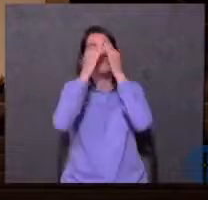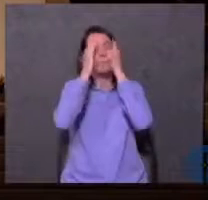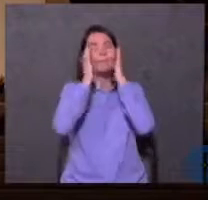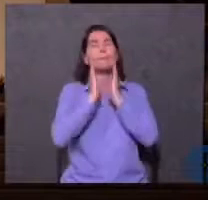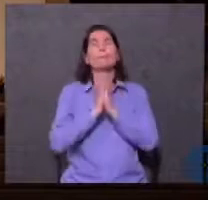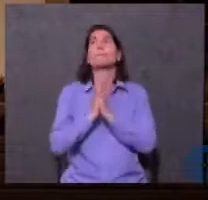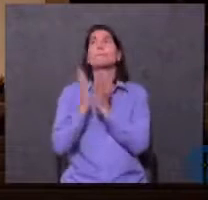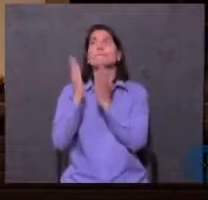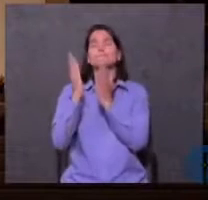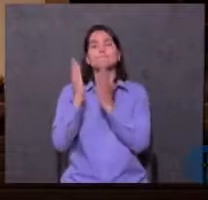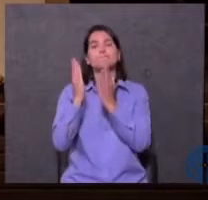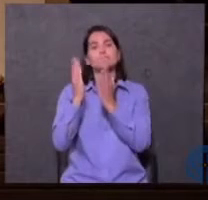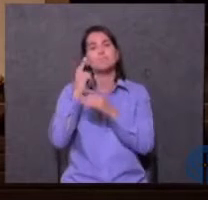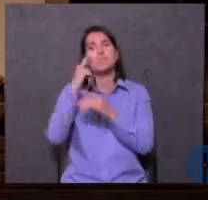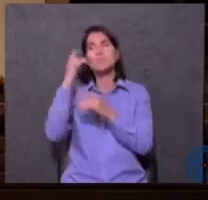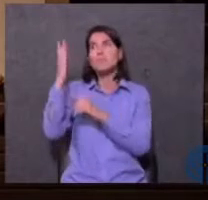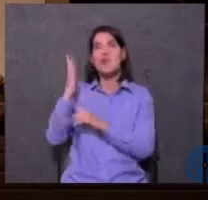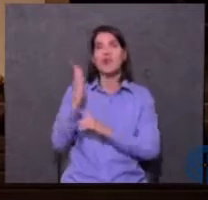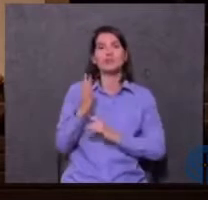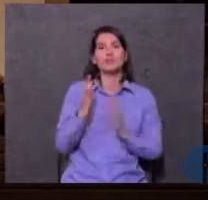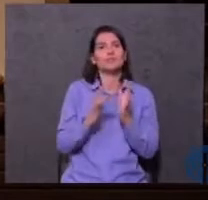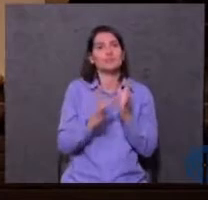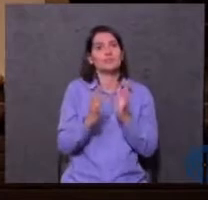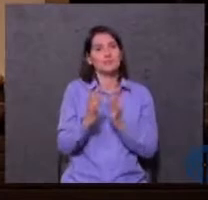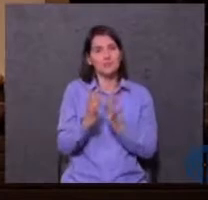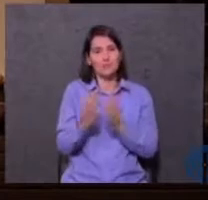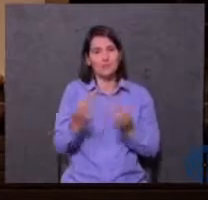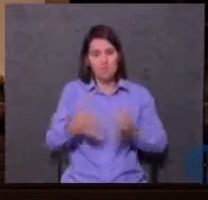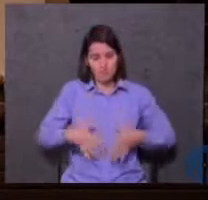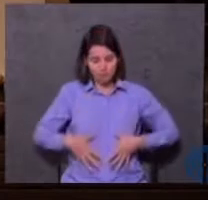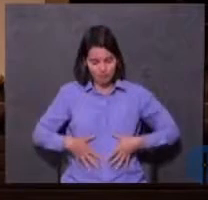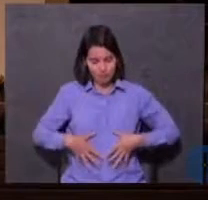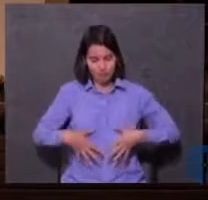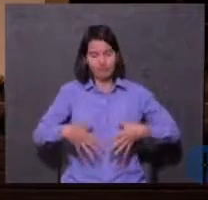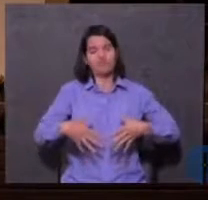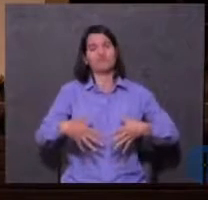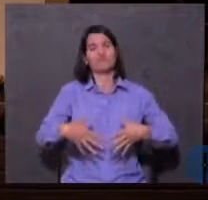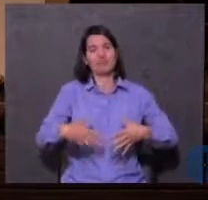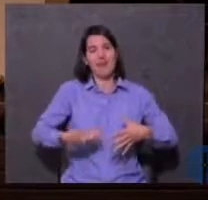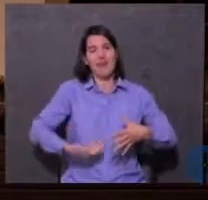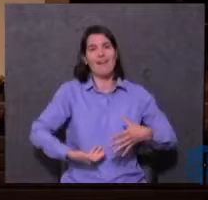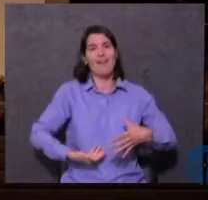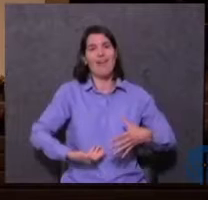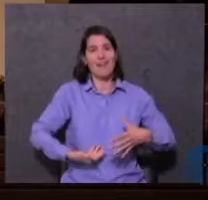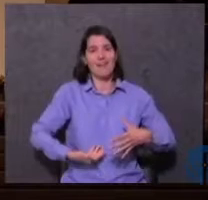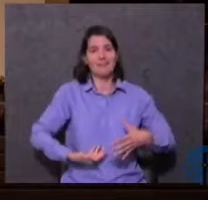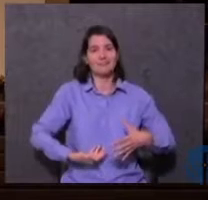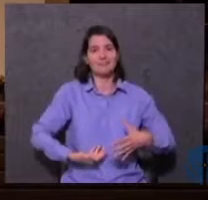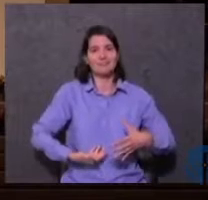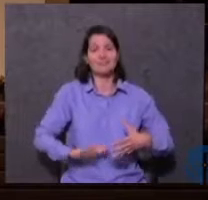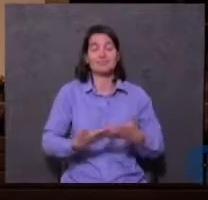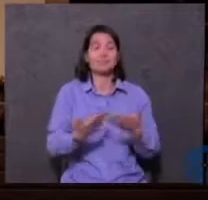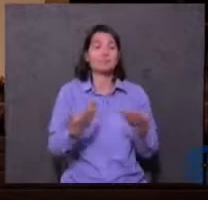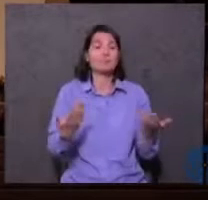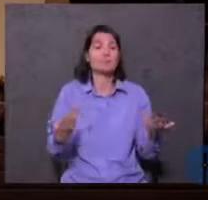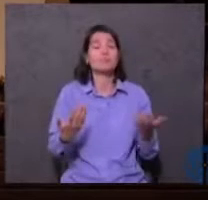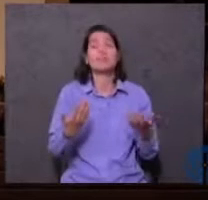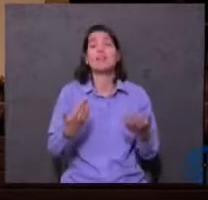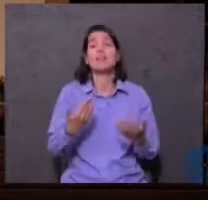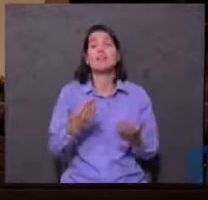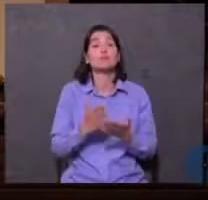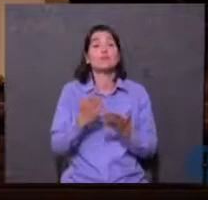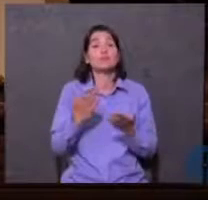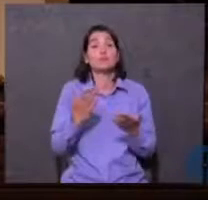mostre Jesús, fruto bendito do seu reino, do seu seio, onde só se encontra o